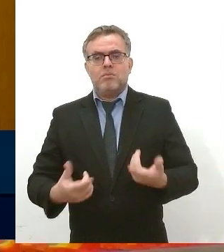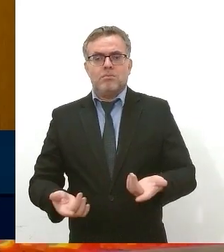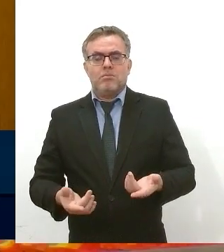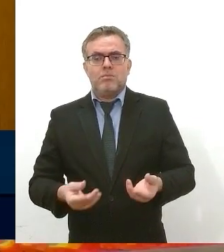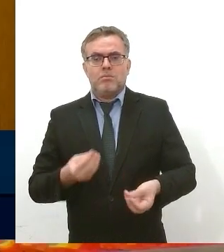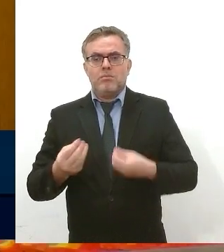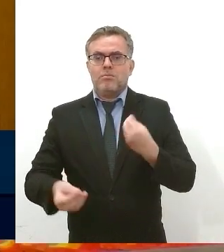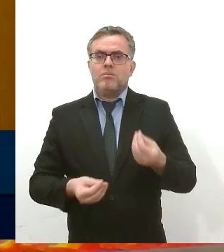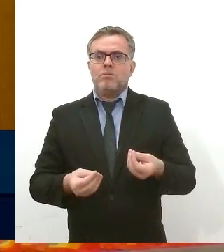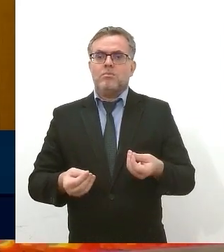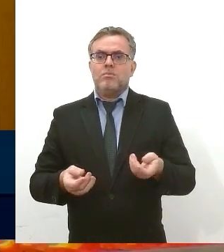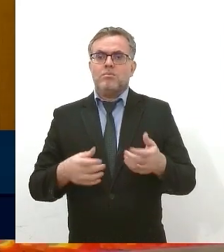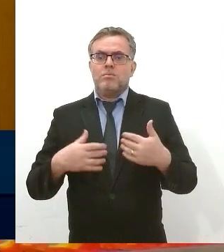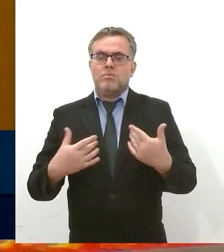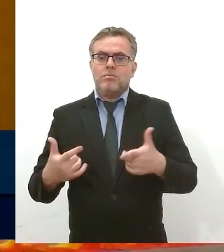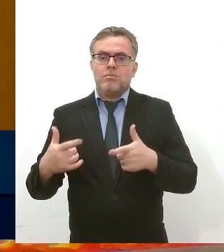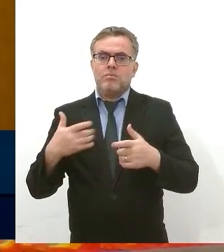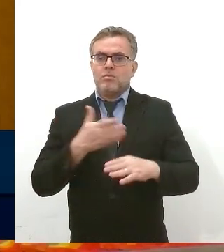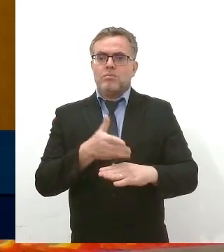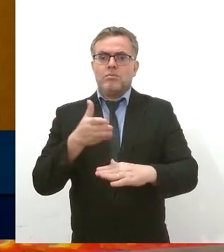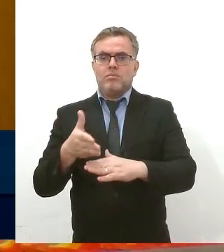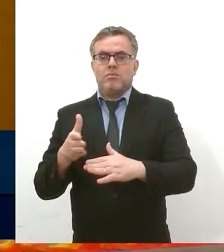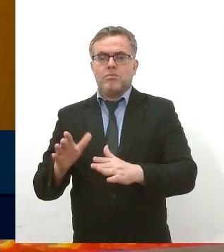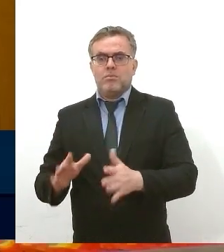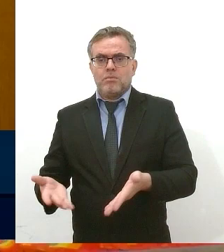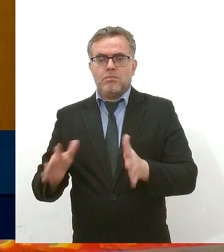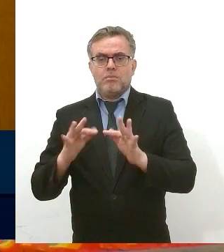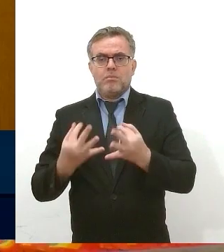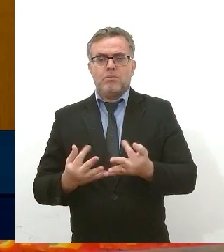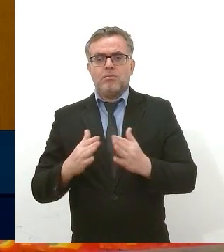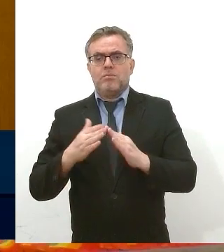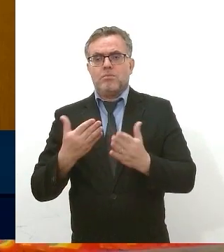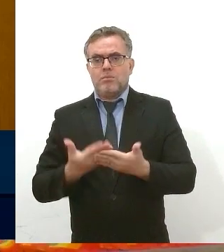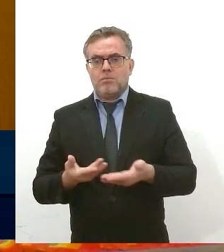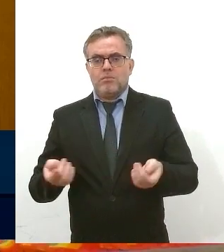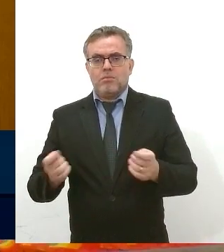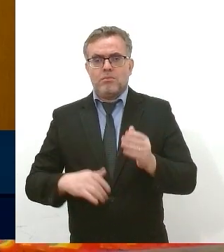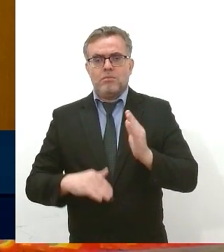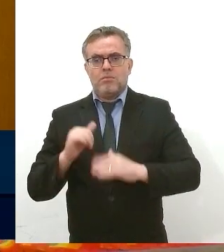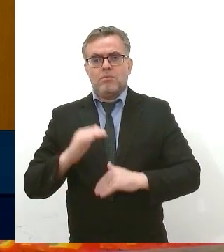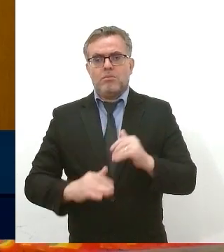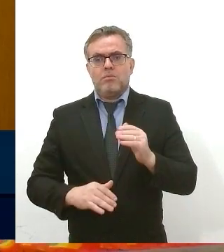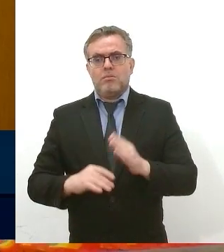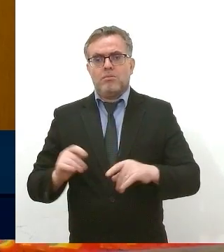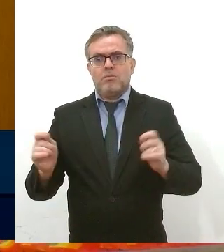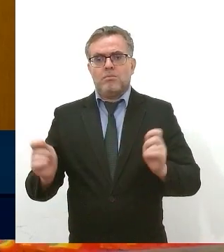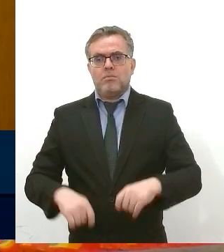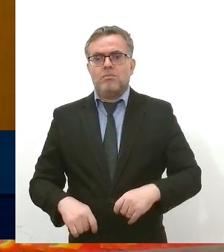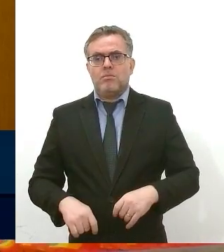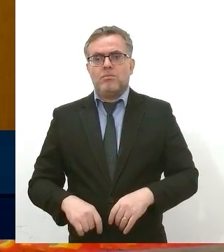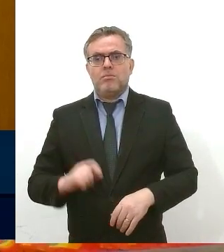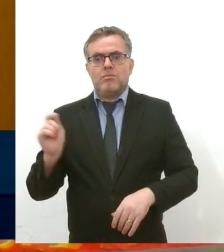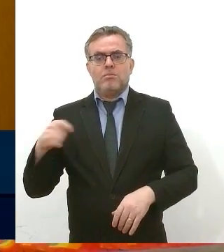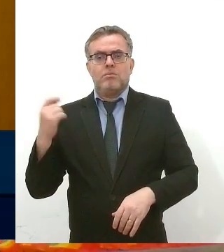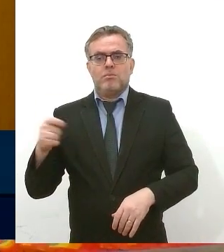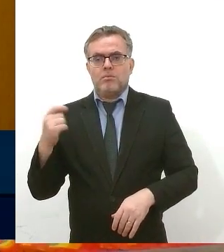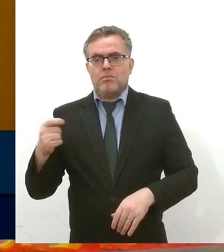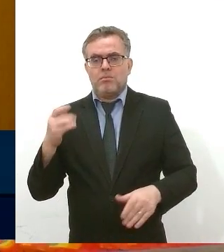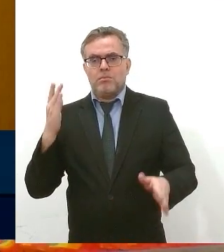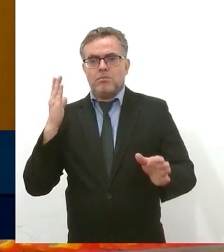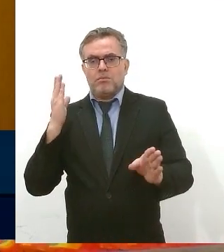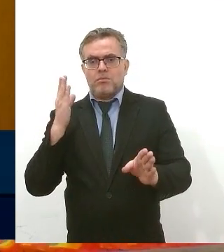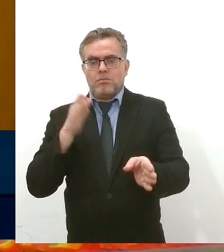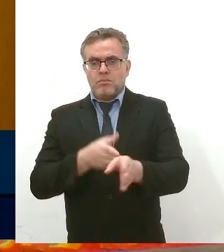espaços familiares, escolares, profissionais, e tem a prostituição como a única forma de sobrevivência, né, que